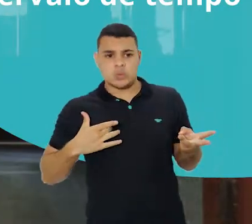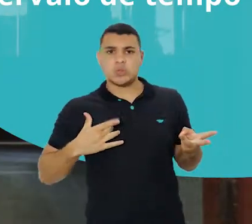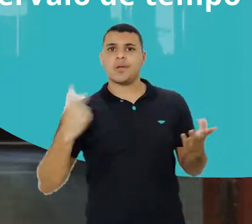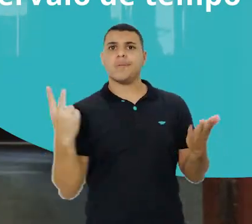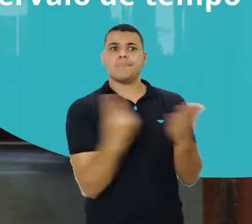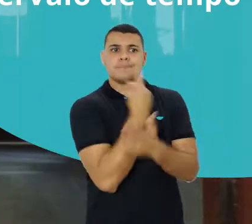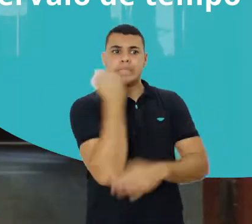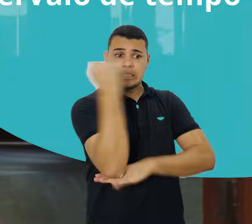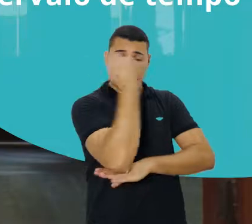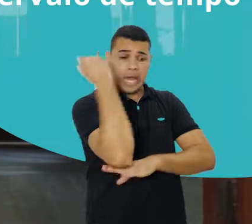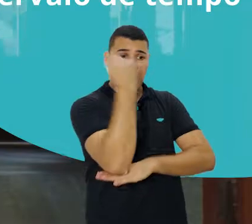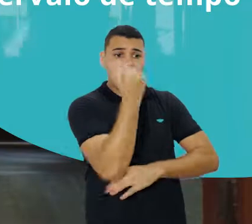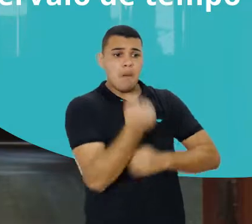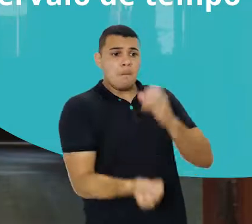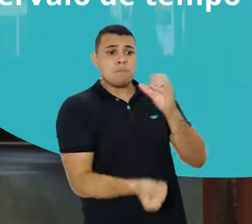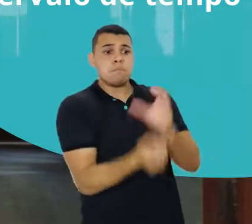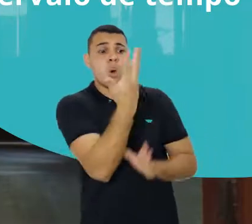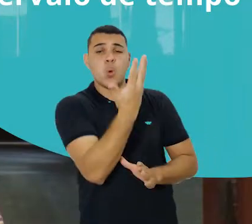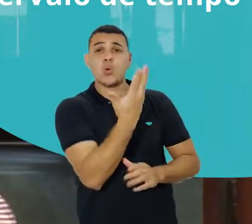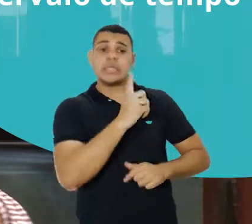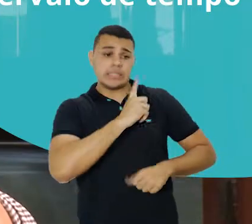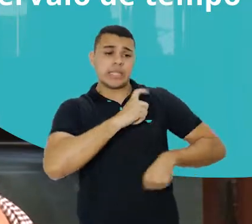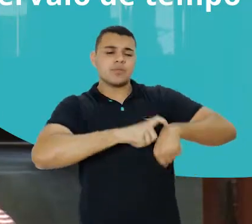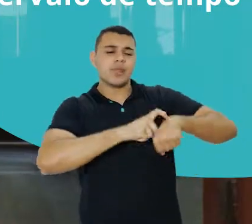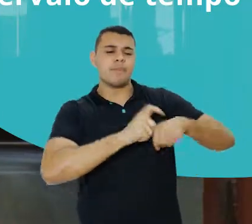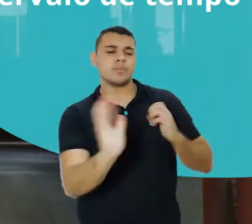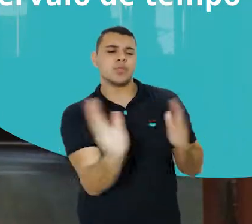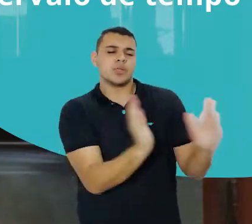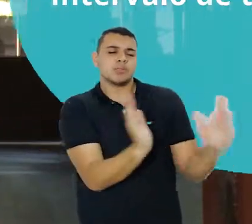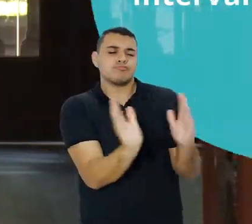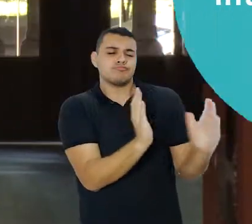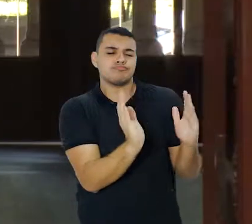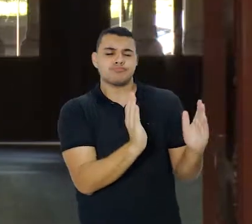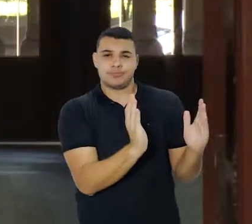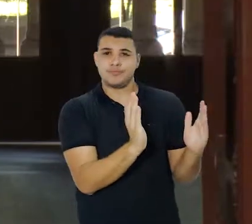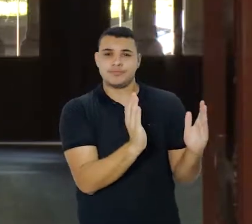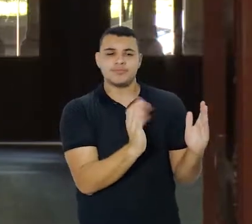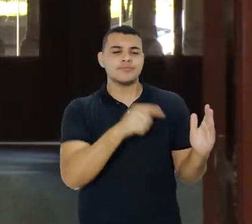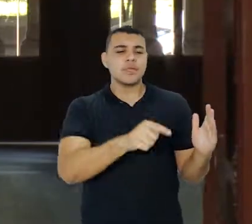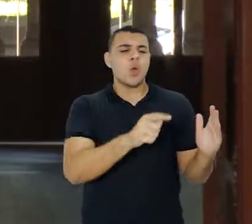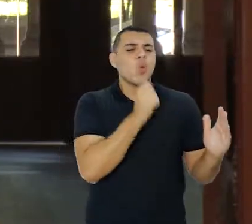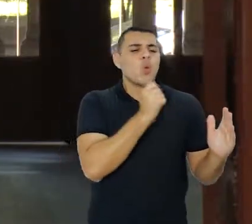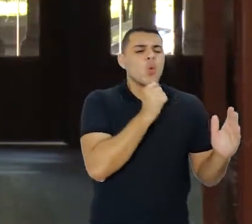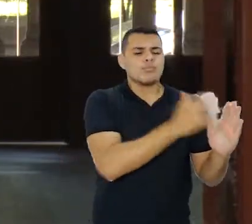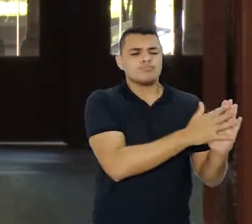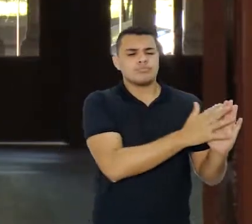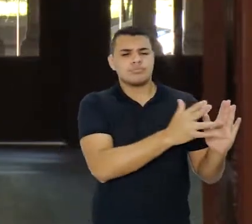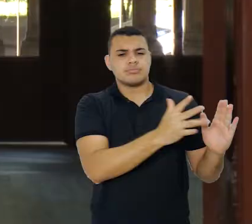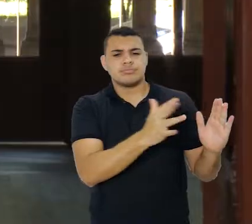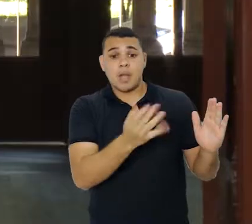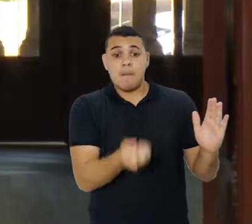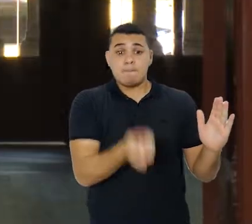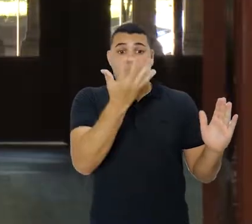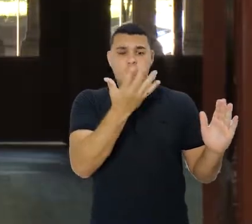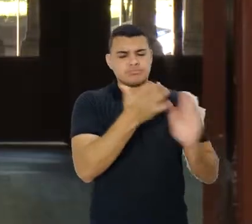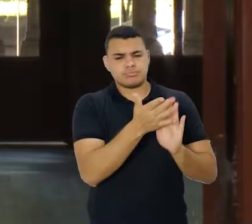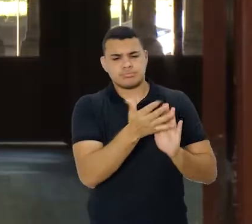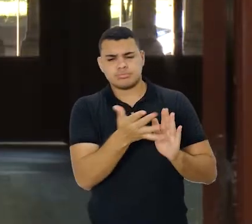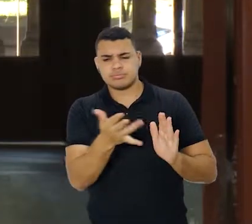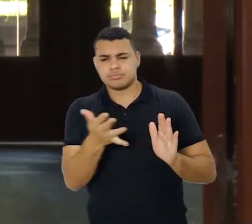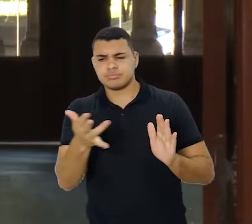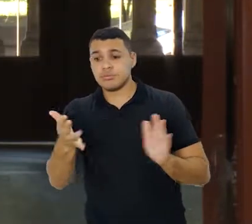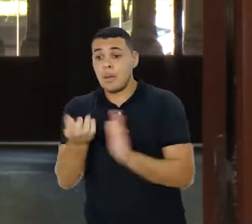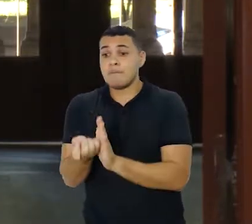da saúde, num certo intervalo de tempo. Tá? Já quando nós nos referimos ao conceito